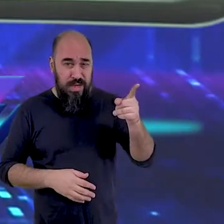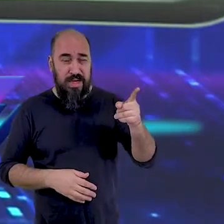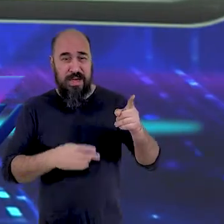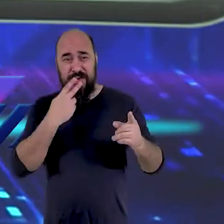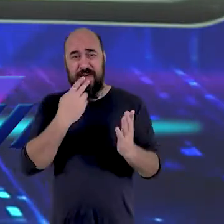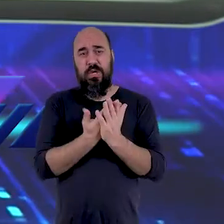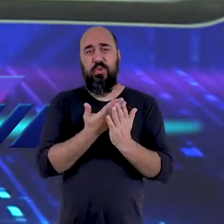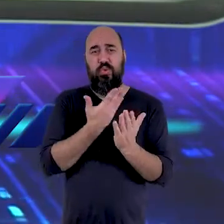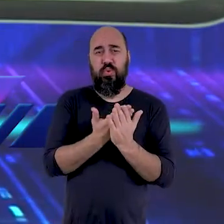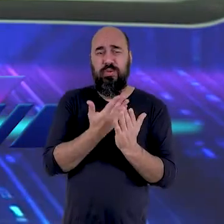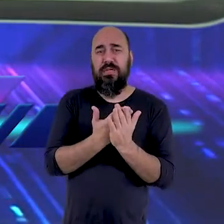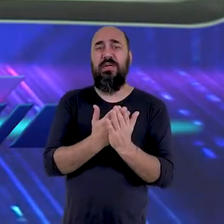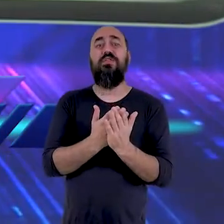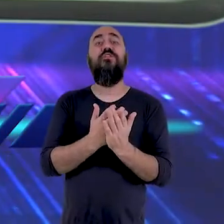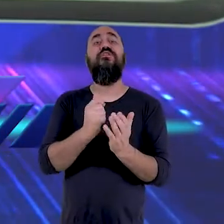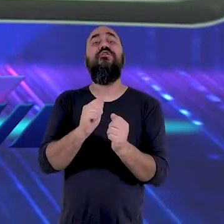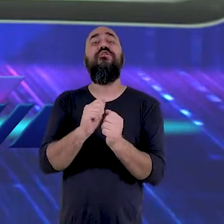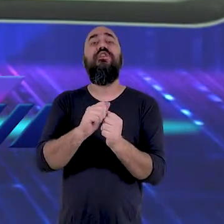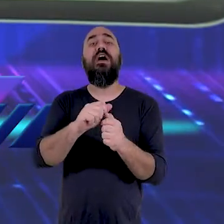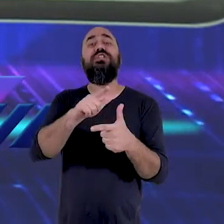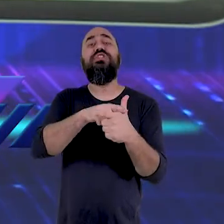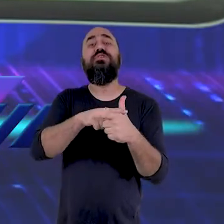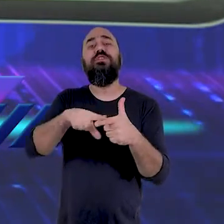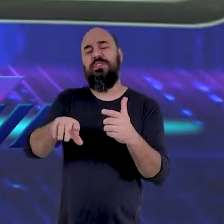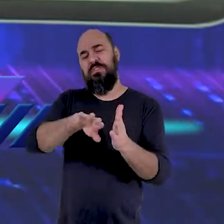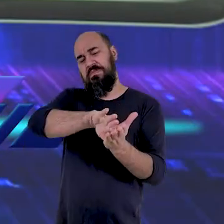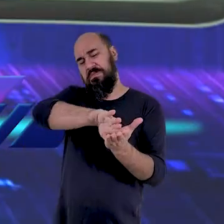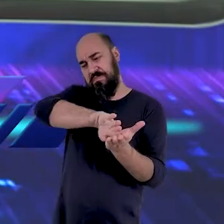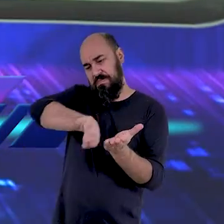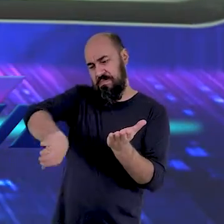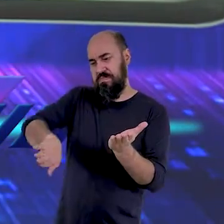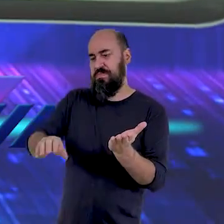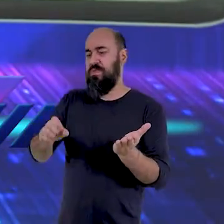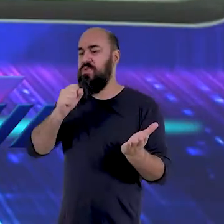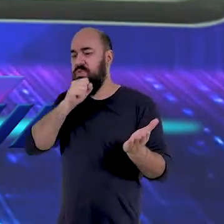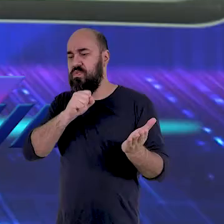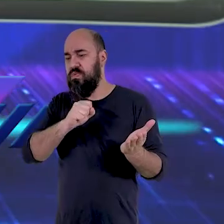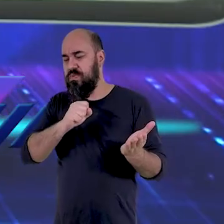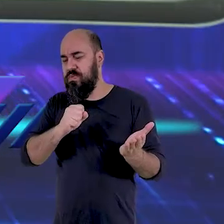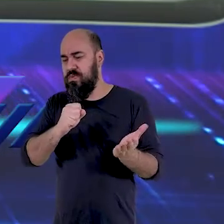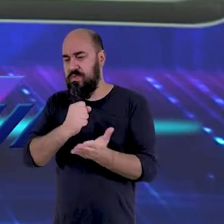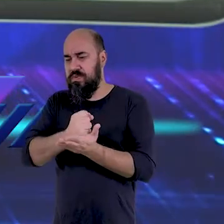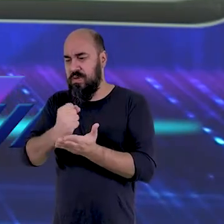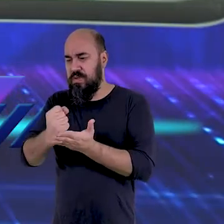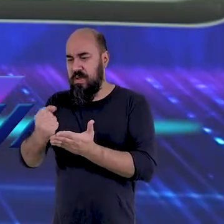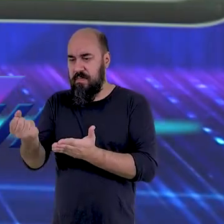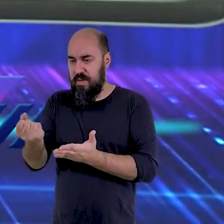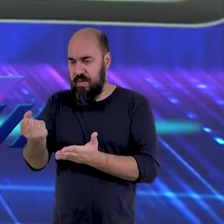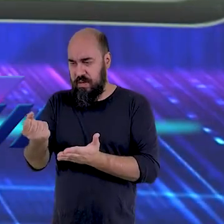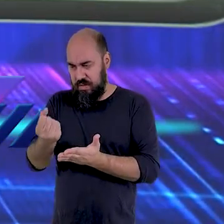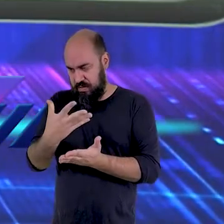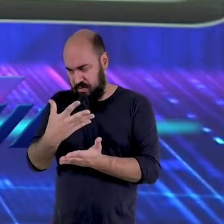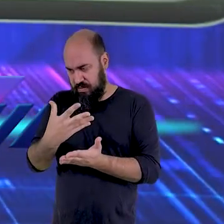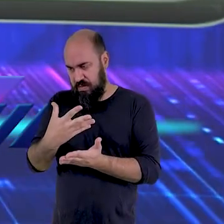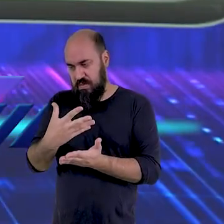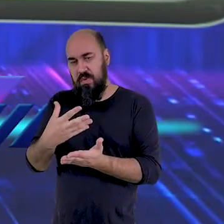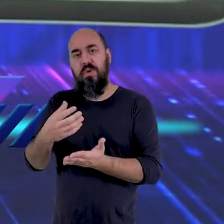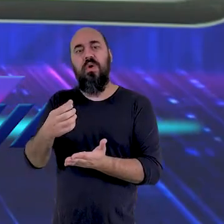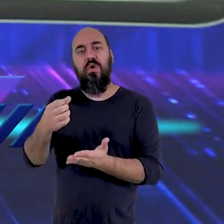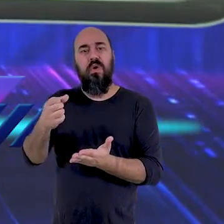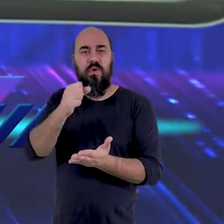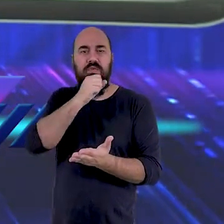Bíblia, fazem uma separação que existe didaticamente, mas não uma separação de